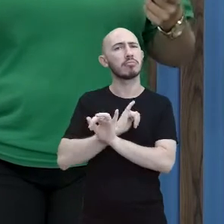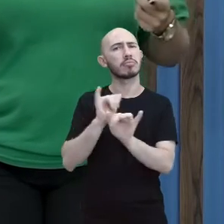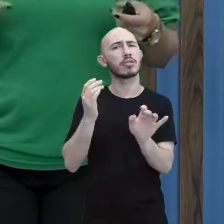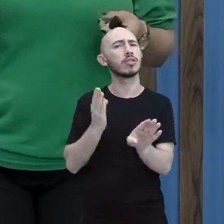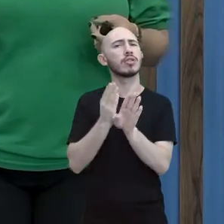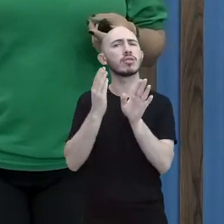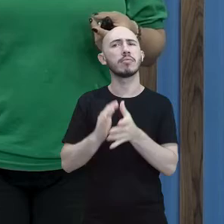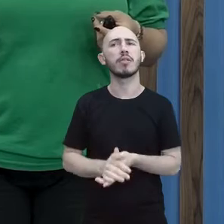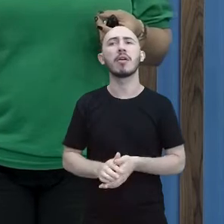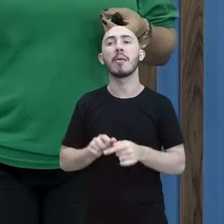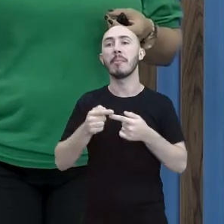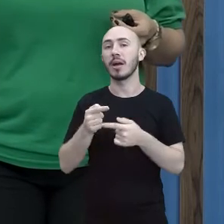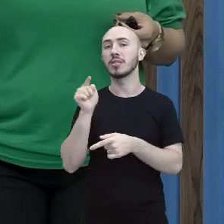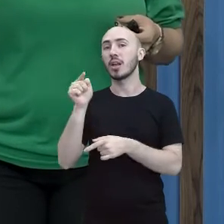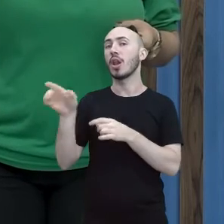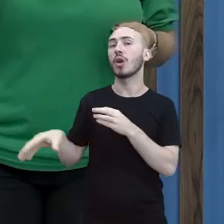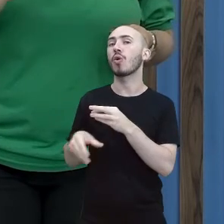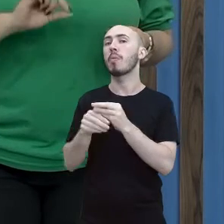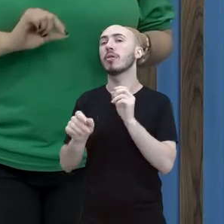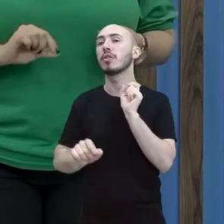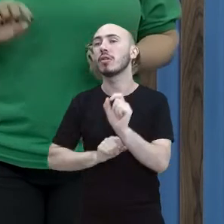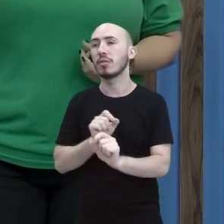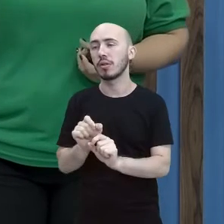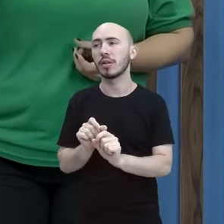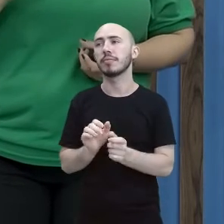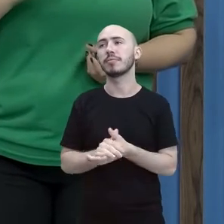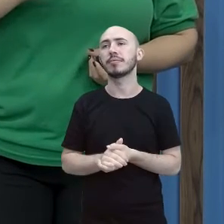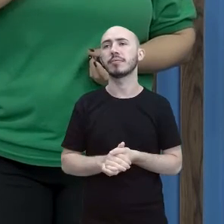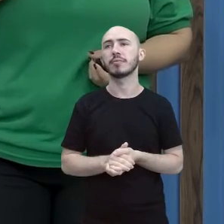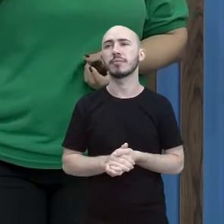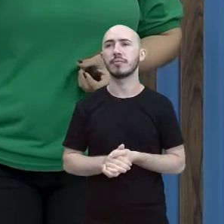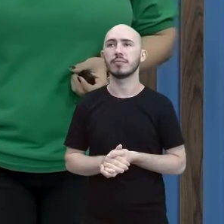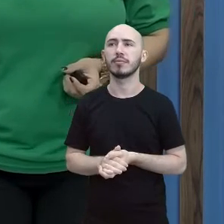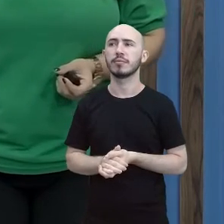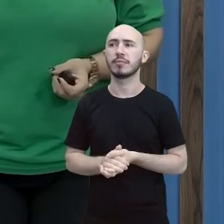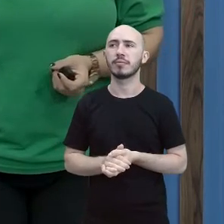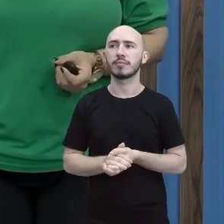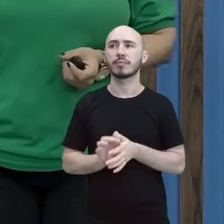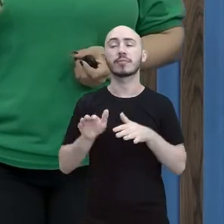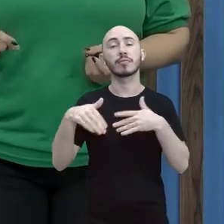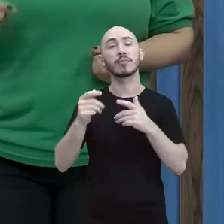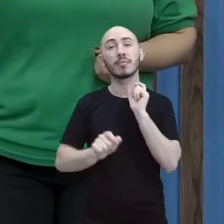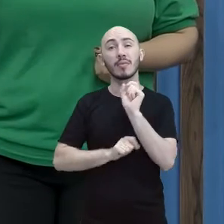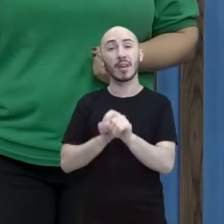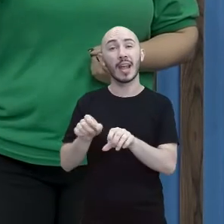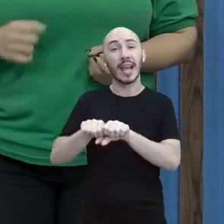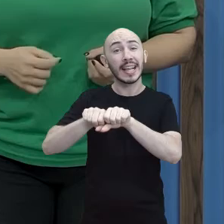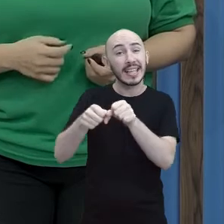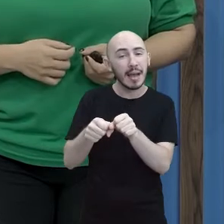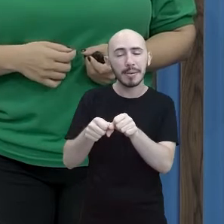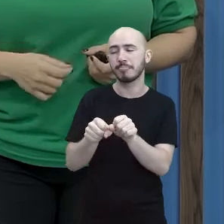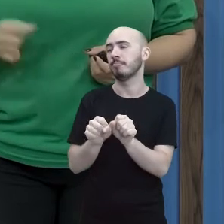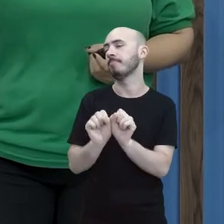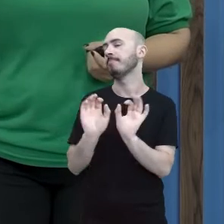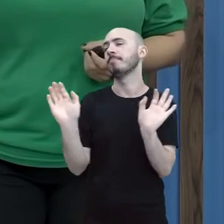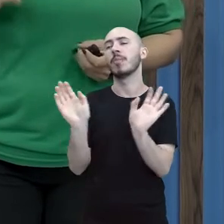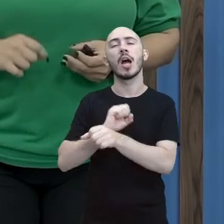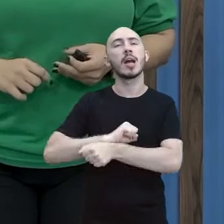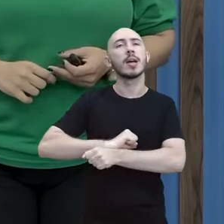Dalton falou ainda mais. Ele disse que essas partículas, elas não se quebram. Elas são inquebráveis,